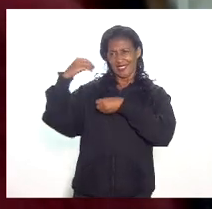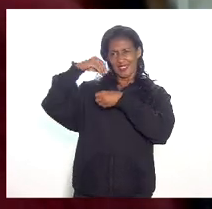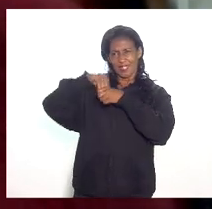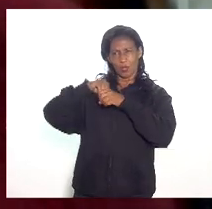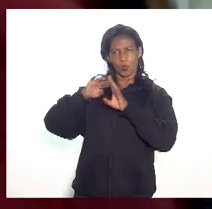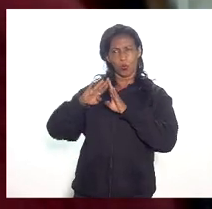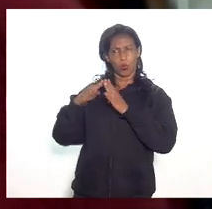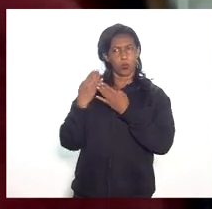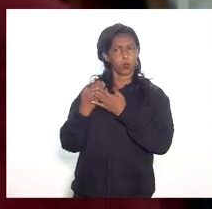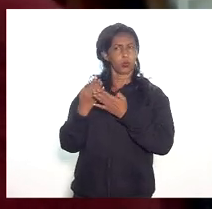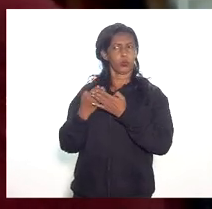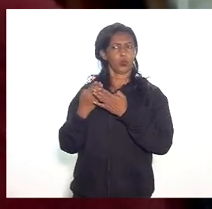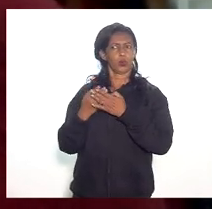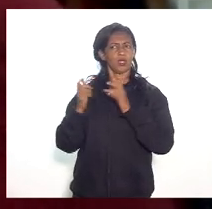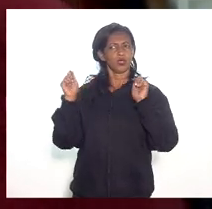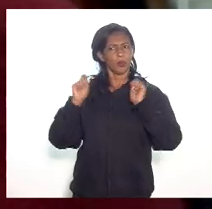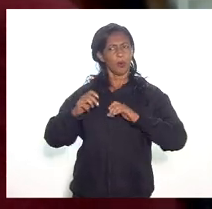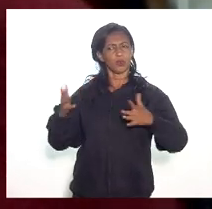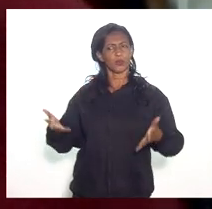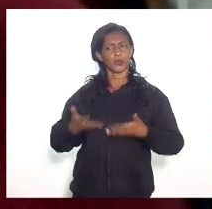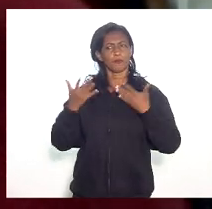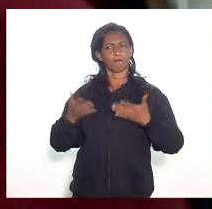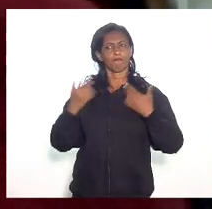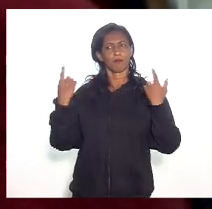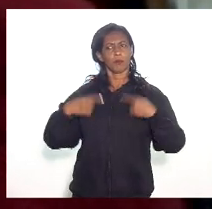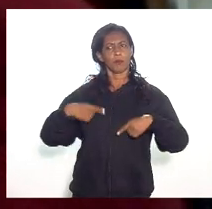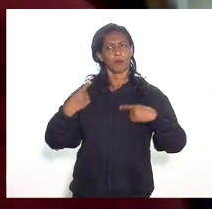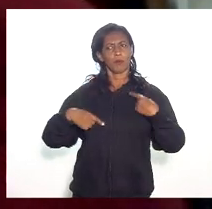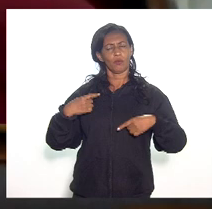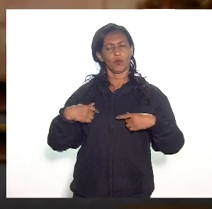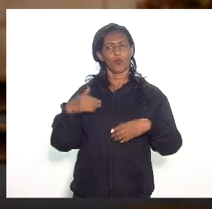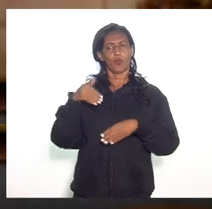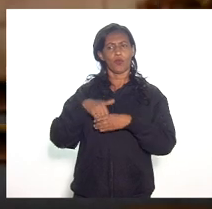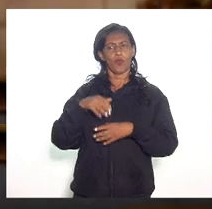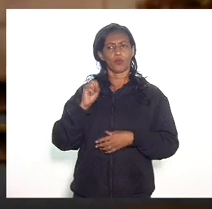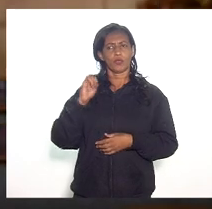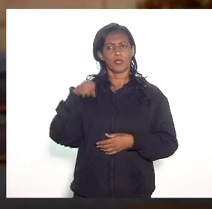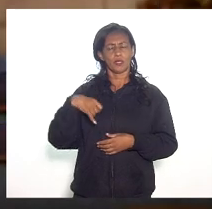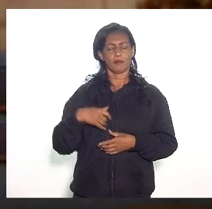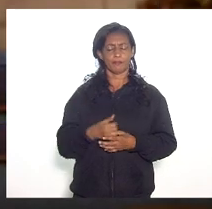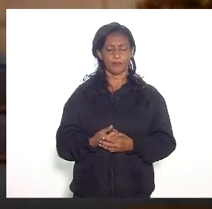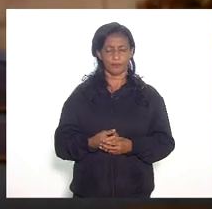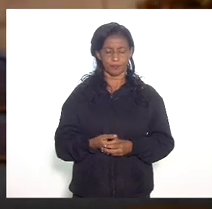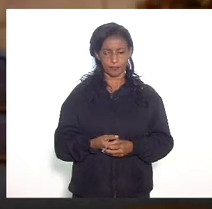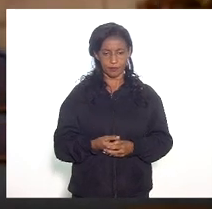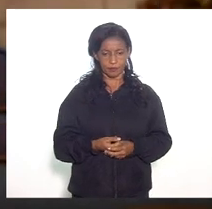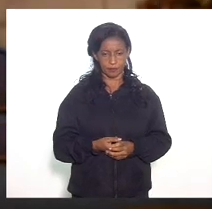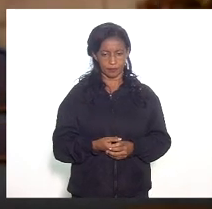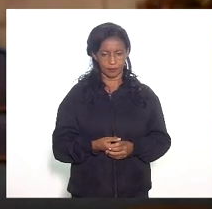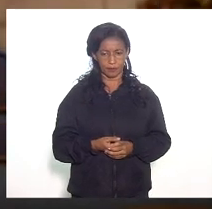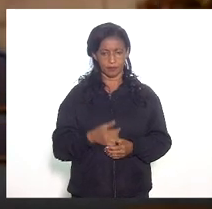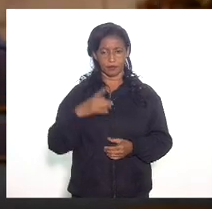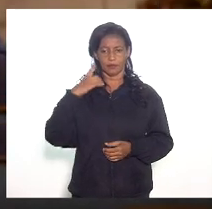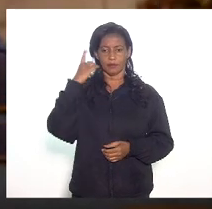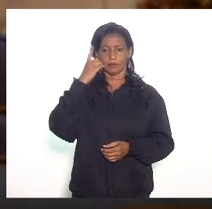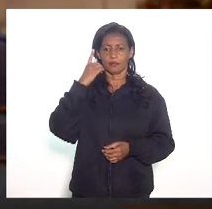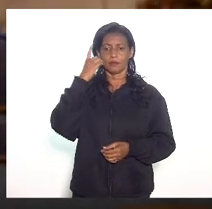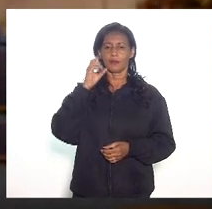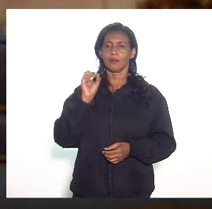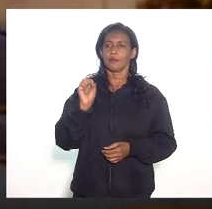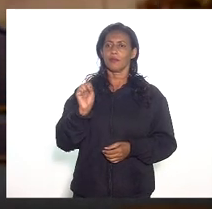para que a gente possa enriquecer esse debate eu voto sim deputado Rubens Bom Tempo votou sim deputado Samuel